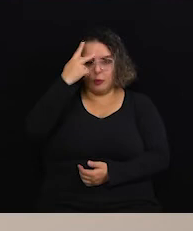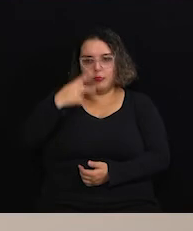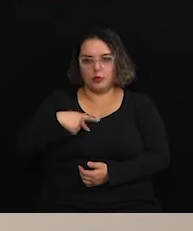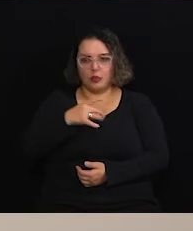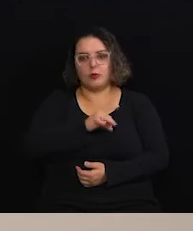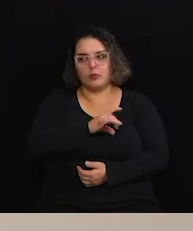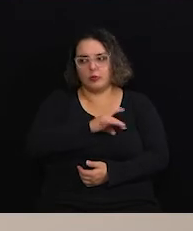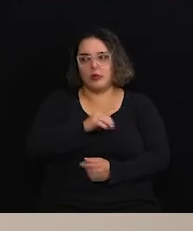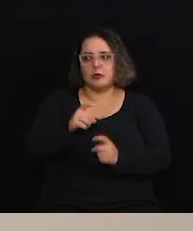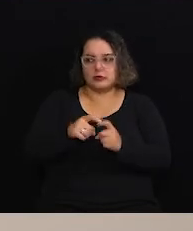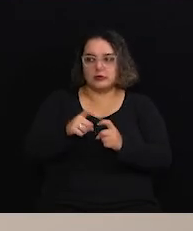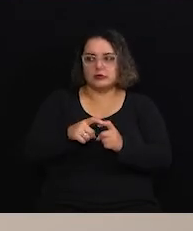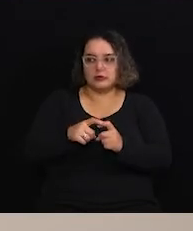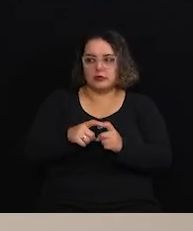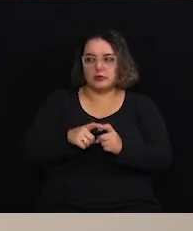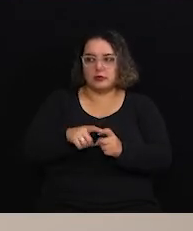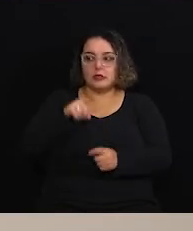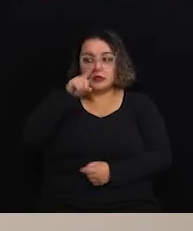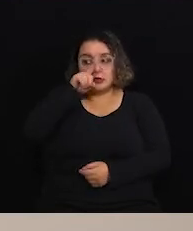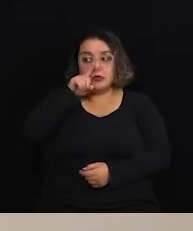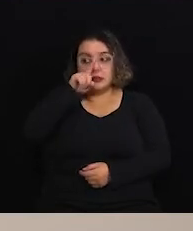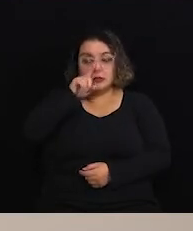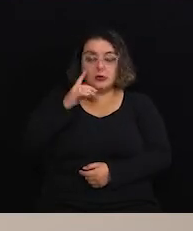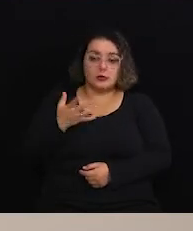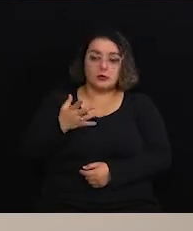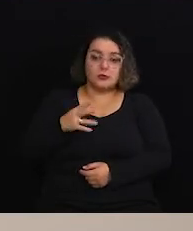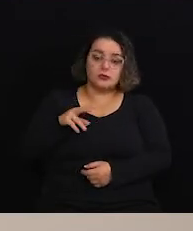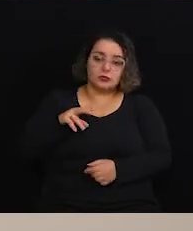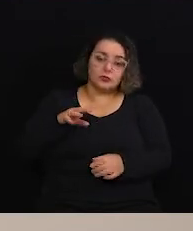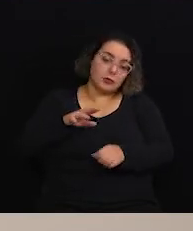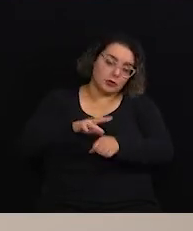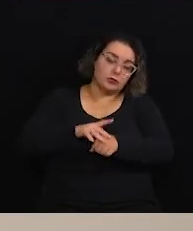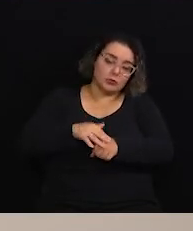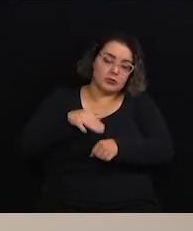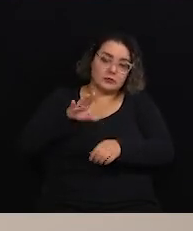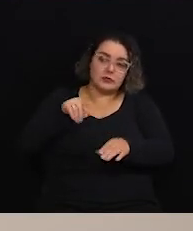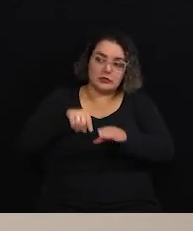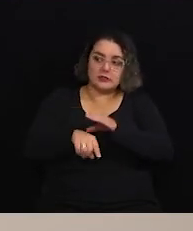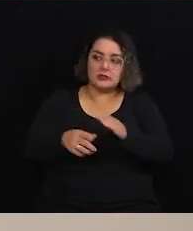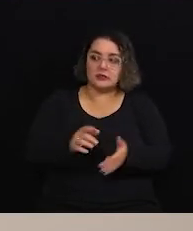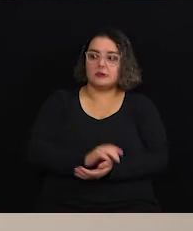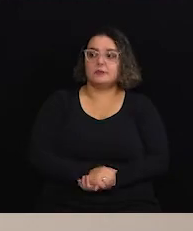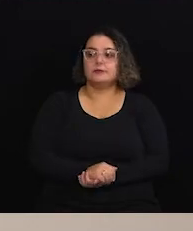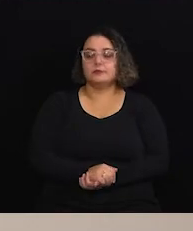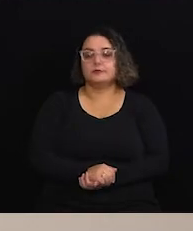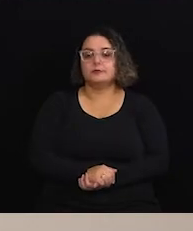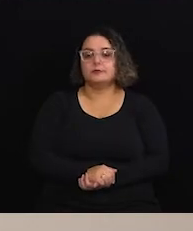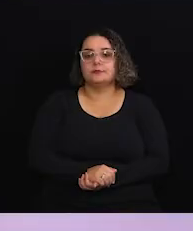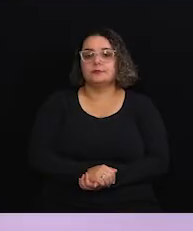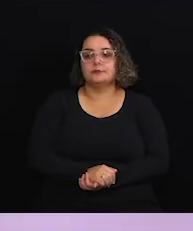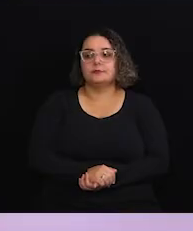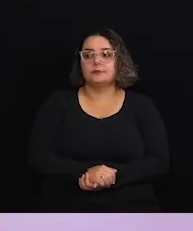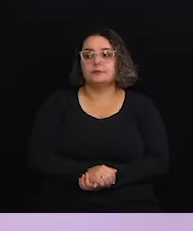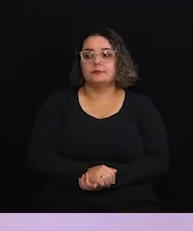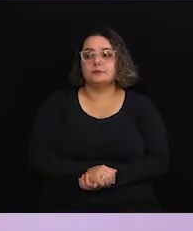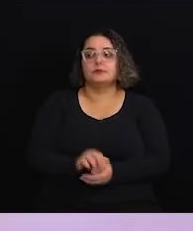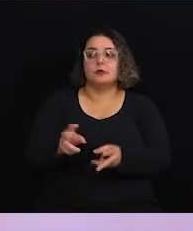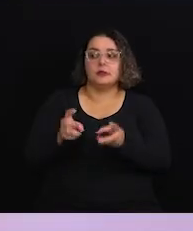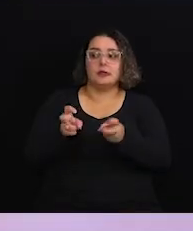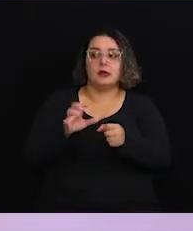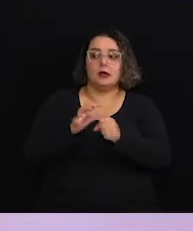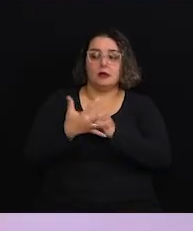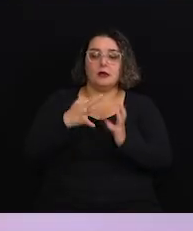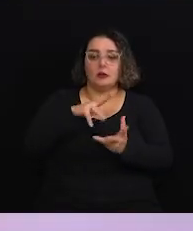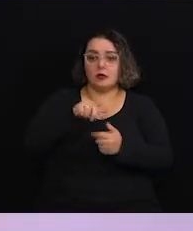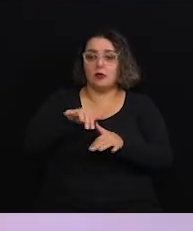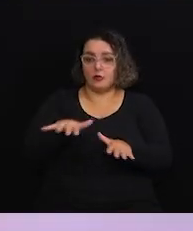estar procurando um serviço, né? E correr o risco de estar se expondo, né? A alguns problemas. Pelo que a senhora